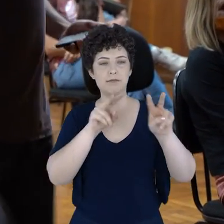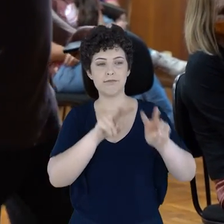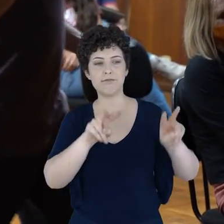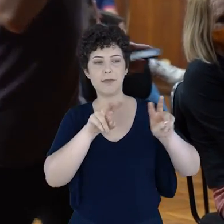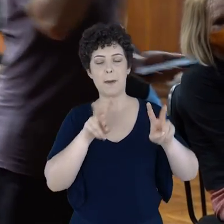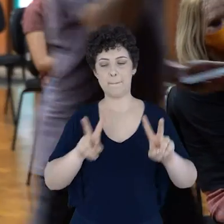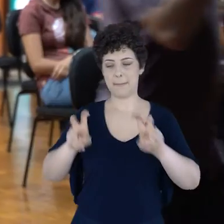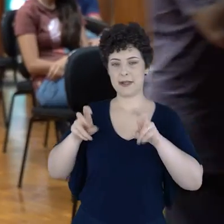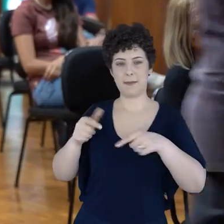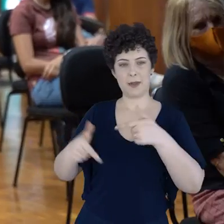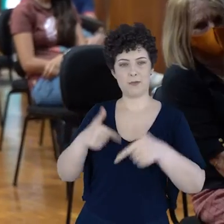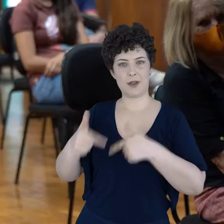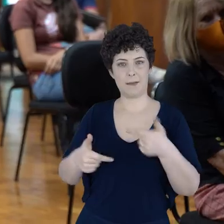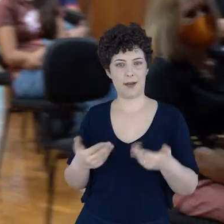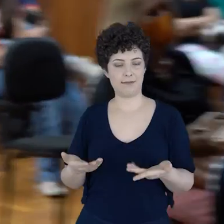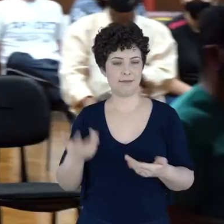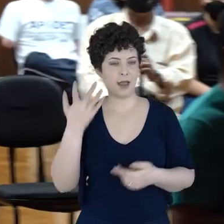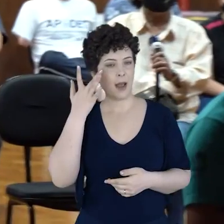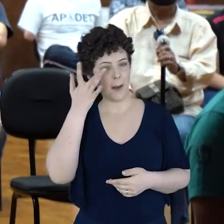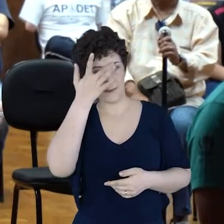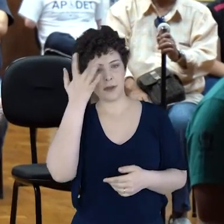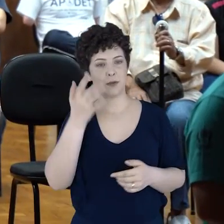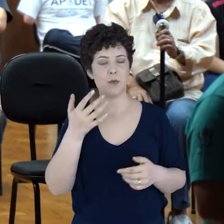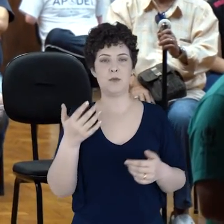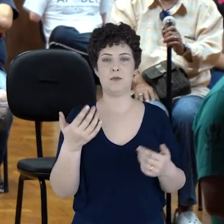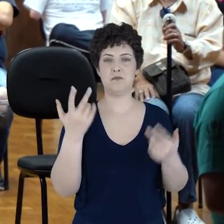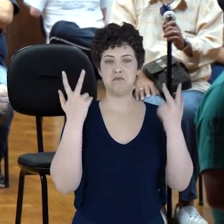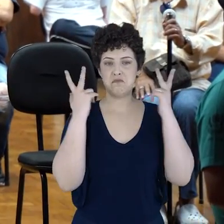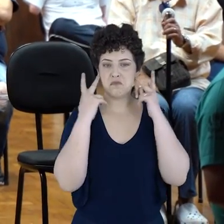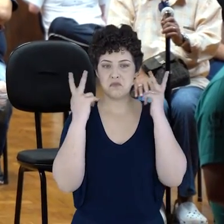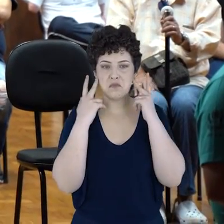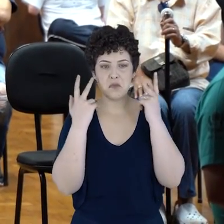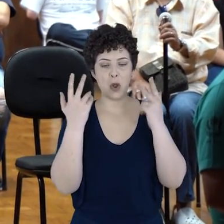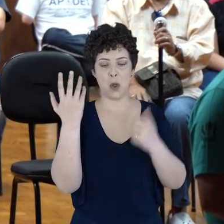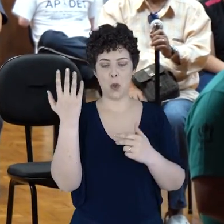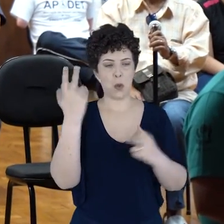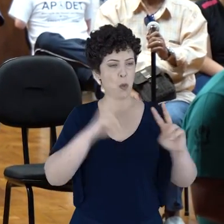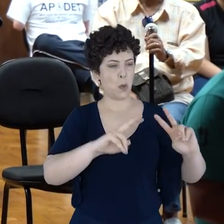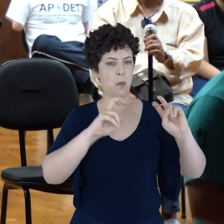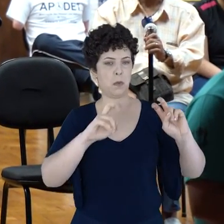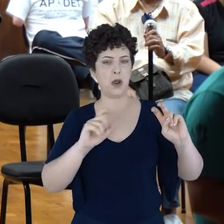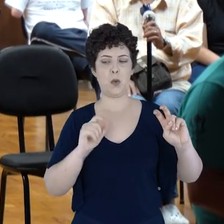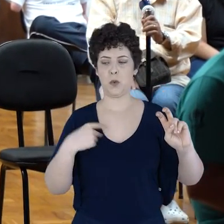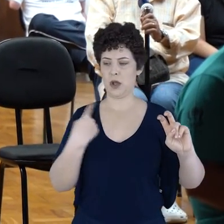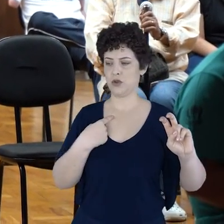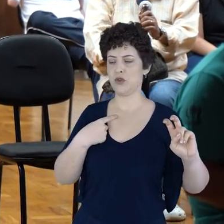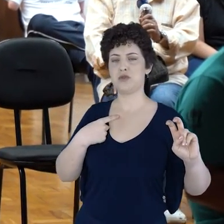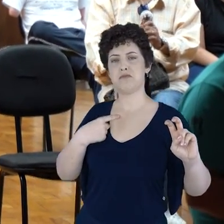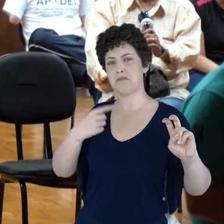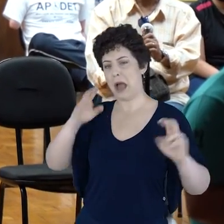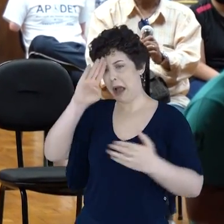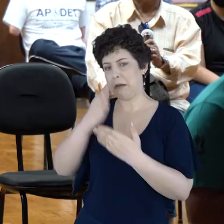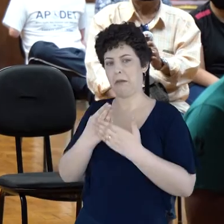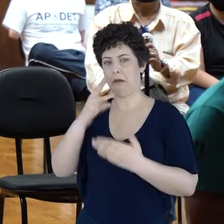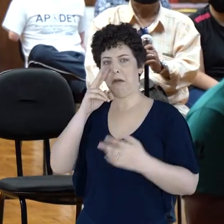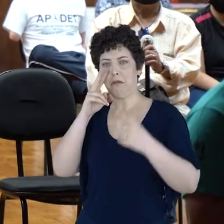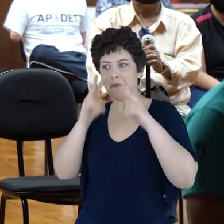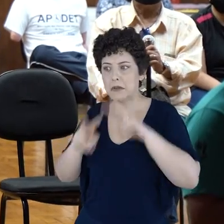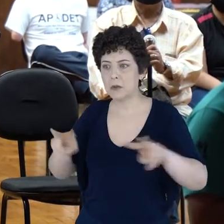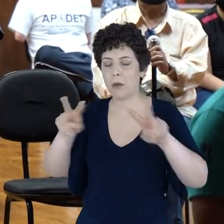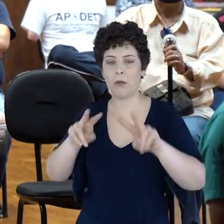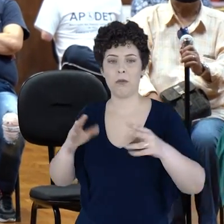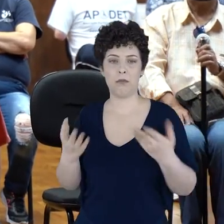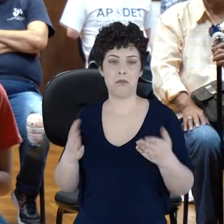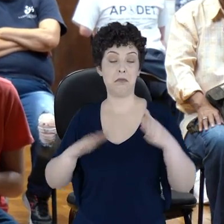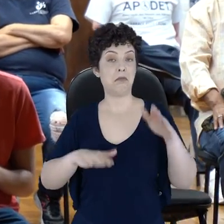viam do trabalho. Pessoas que normalmente não veem o que a gente considera a visão, né? Pessoas que